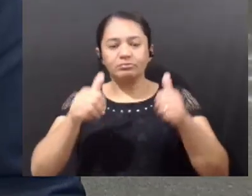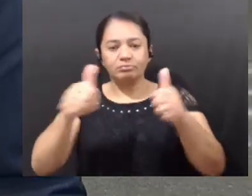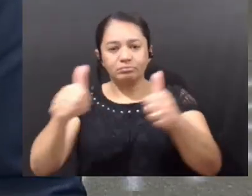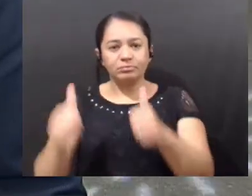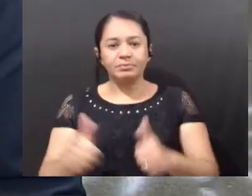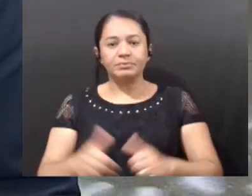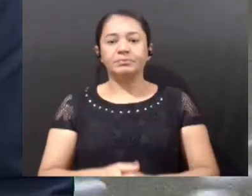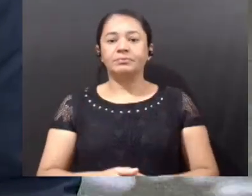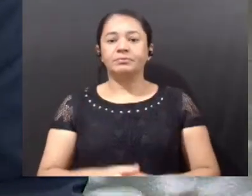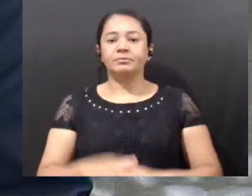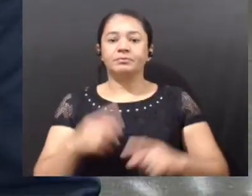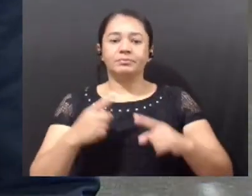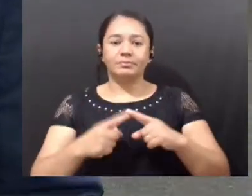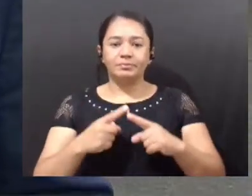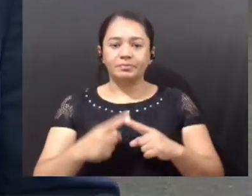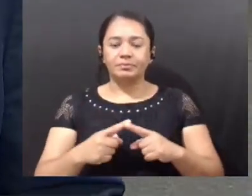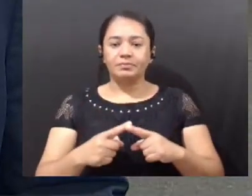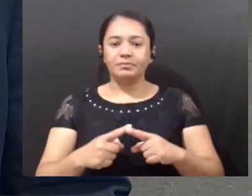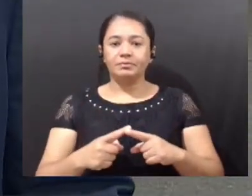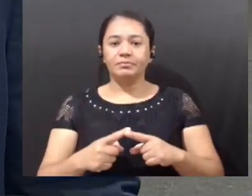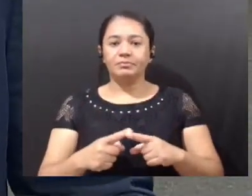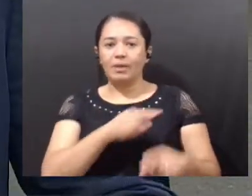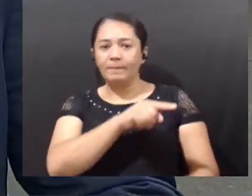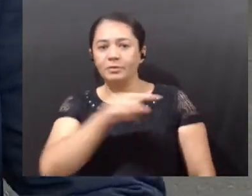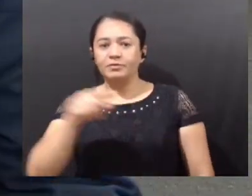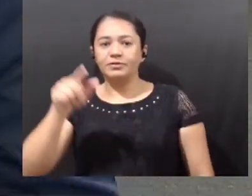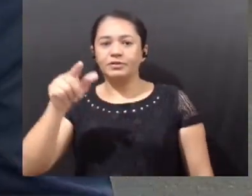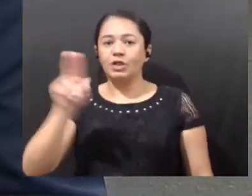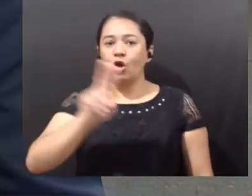porque até para você ter o nome limpo na praça para